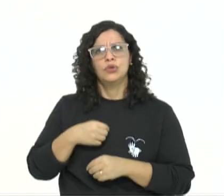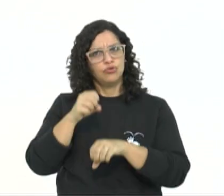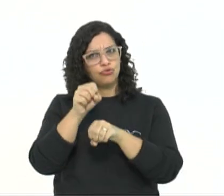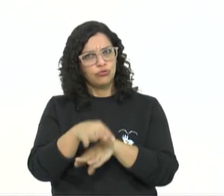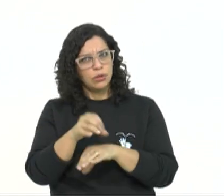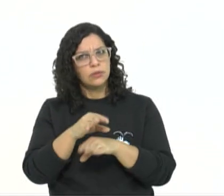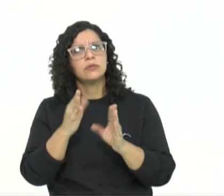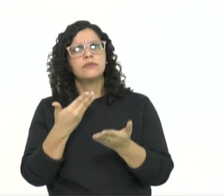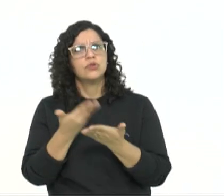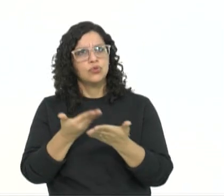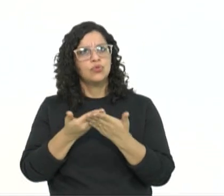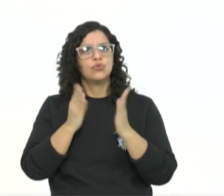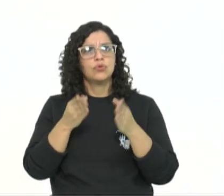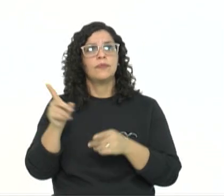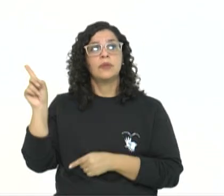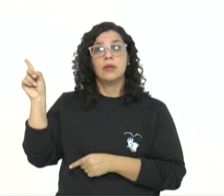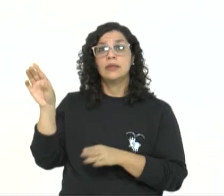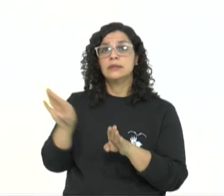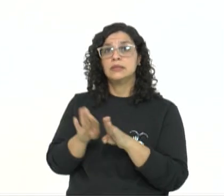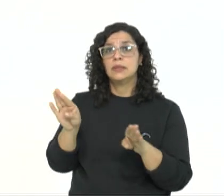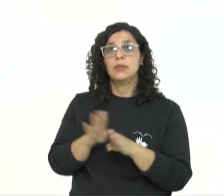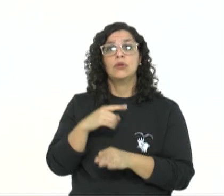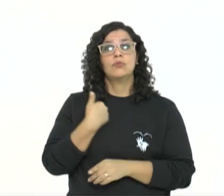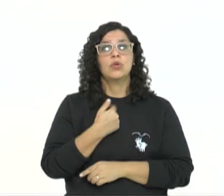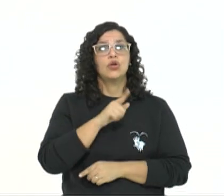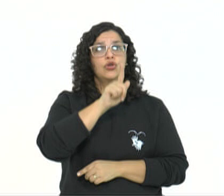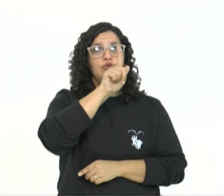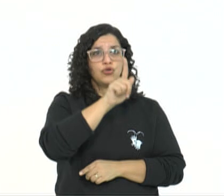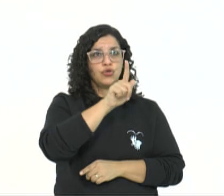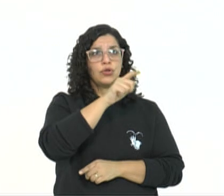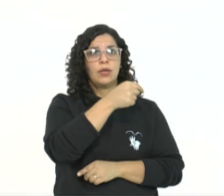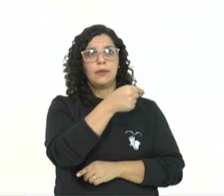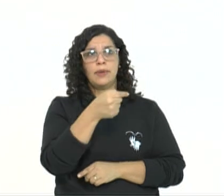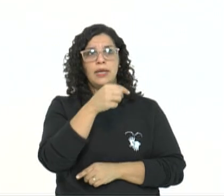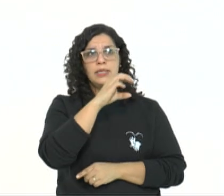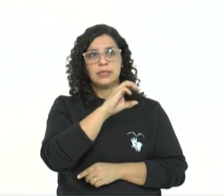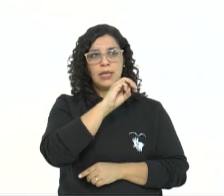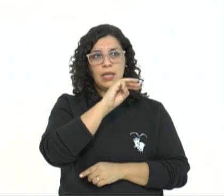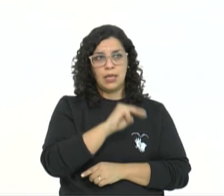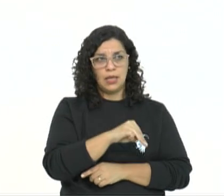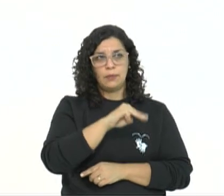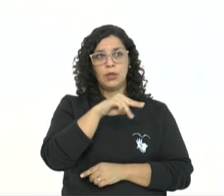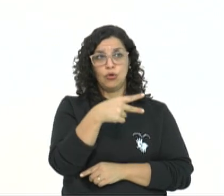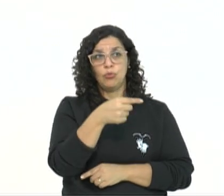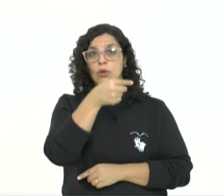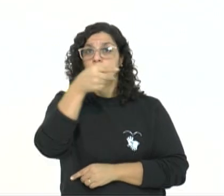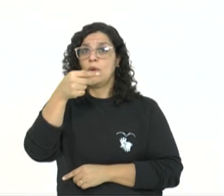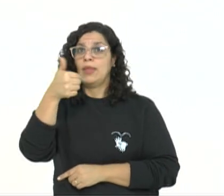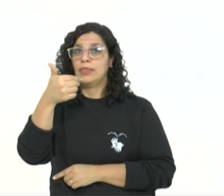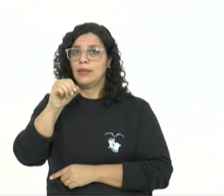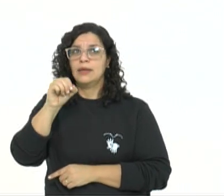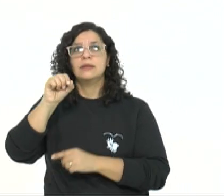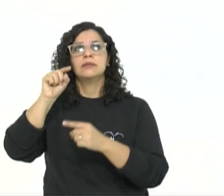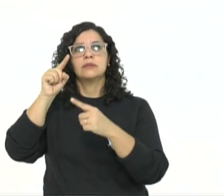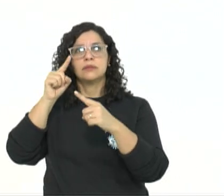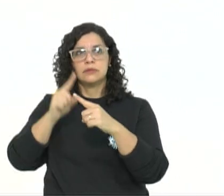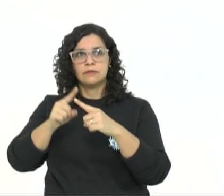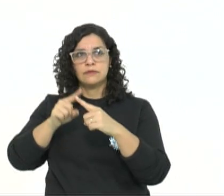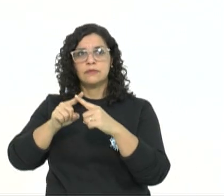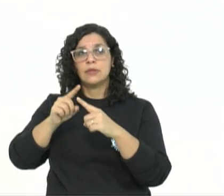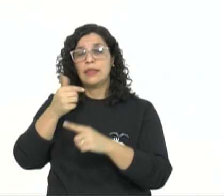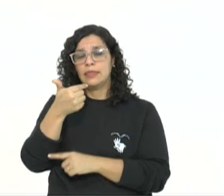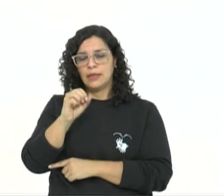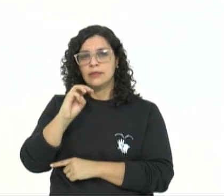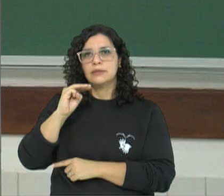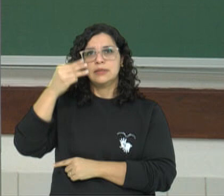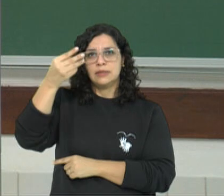falou bastante sobre ele, certo? As unidades do Sistema Internacional de Medida é o quilograma por metro cúbico, mas nós